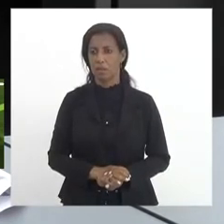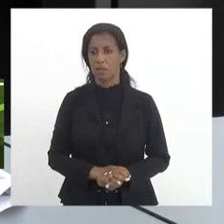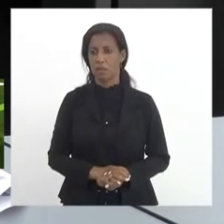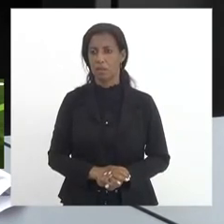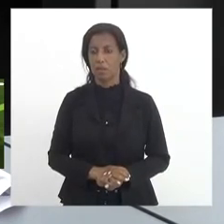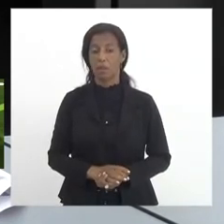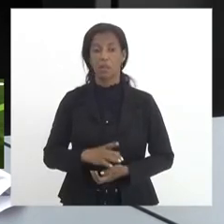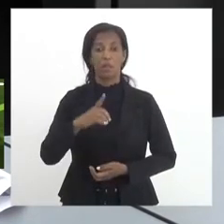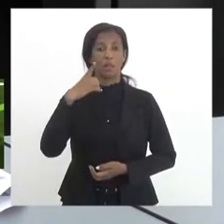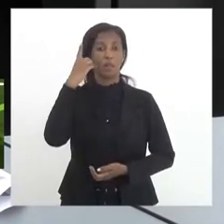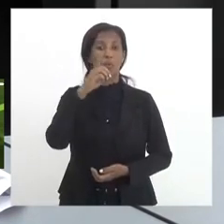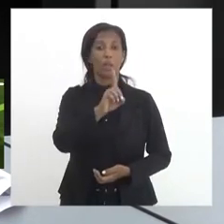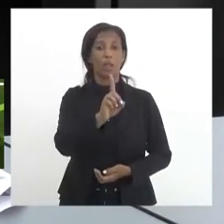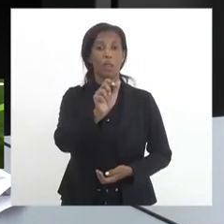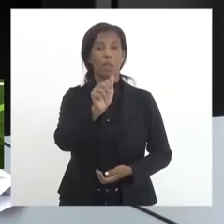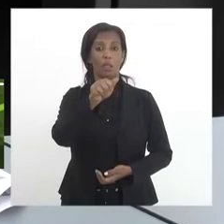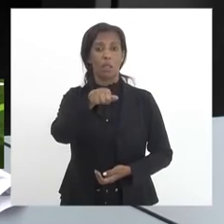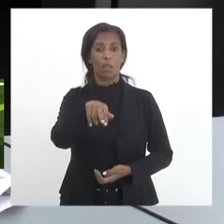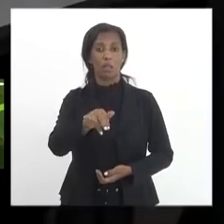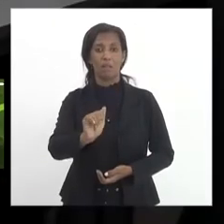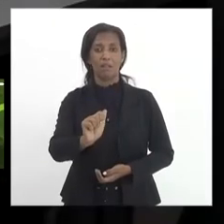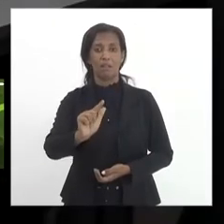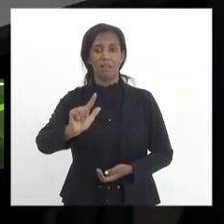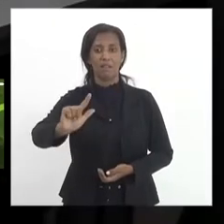Daniel Liberon, 36.